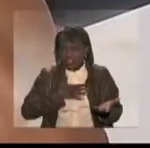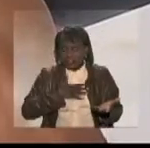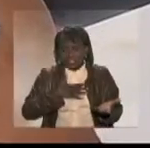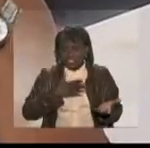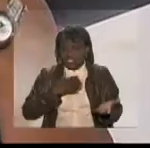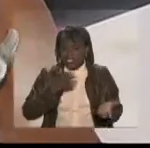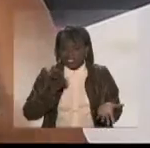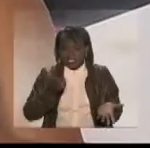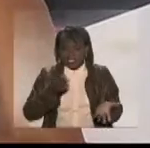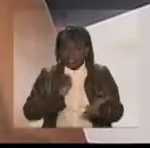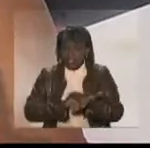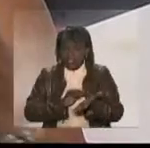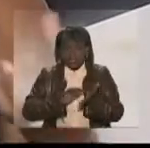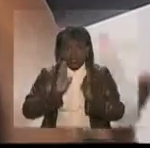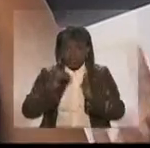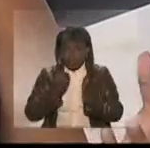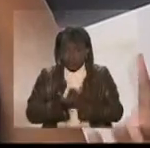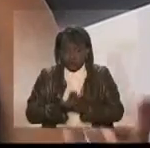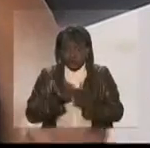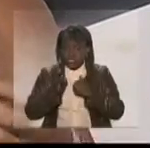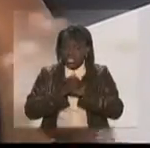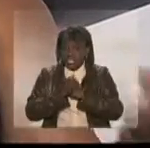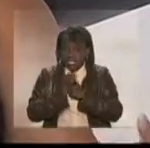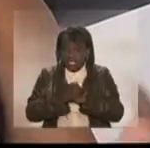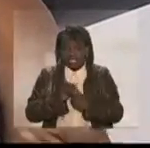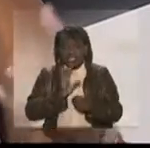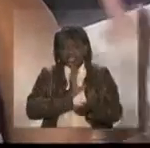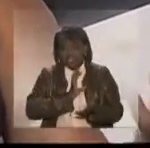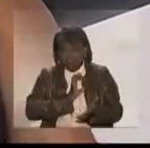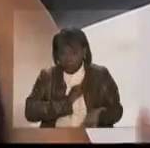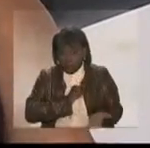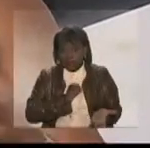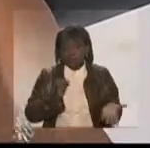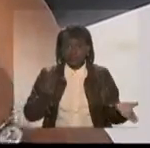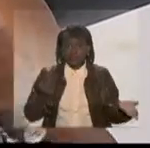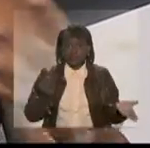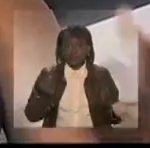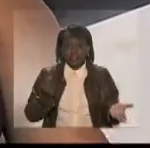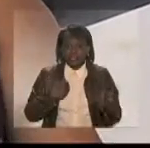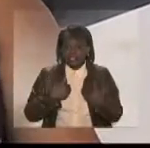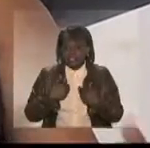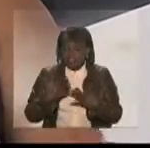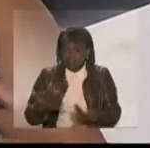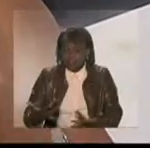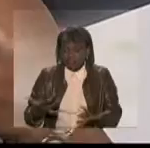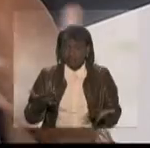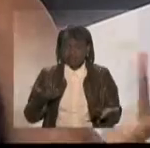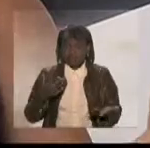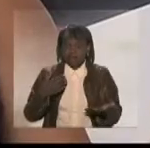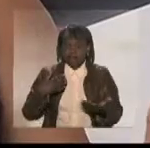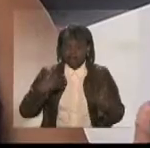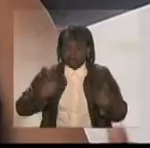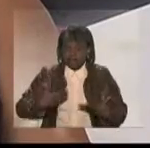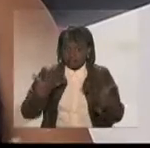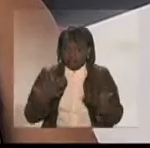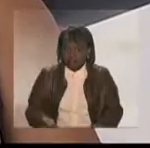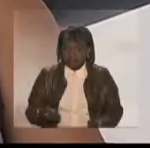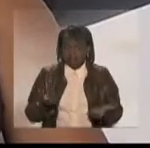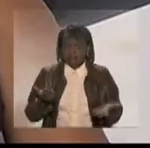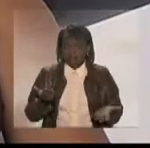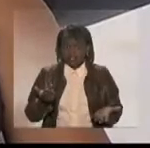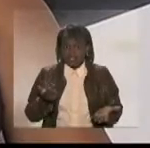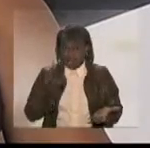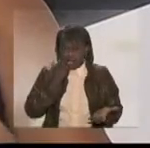Deus, quanta falta de tudo, né? De carinho, de amor, de doação, de entrega.